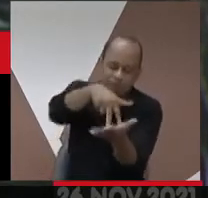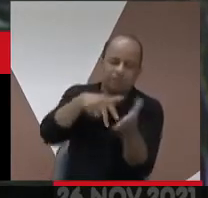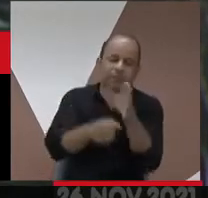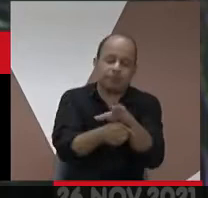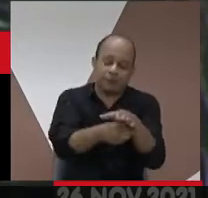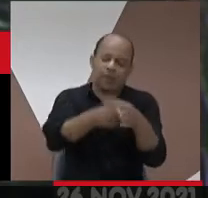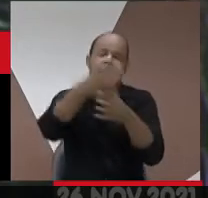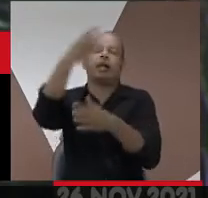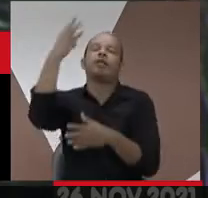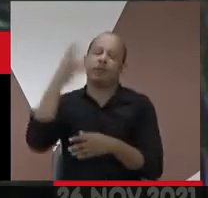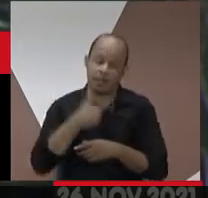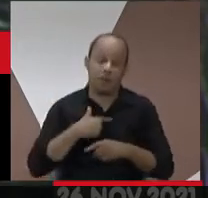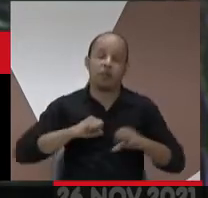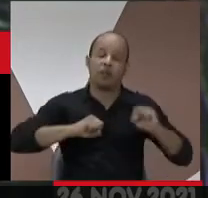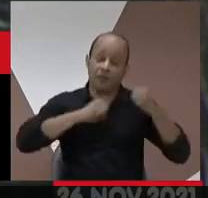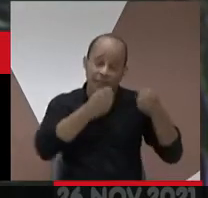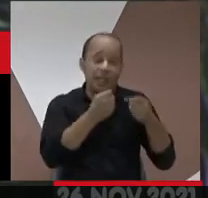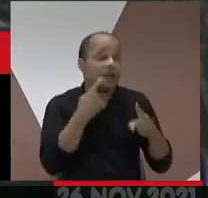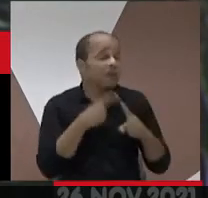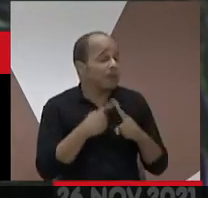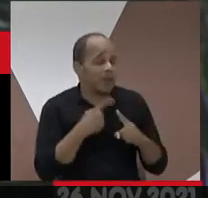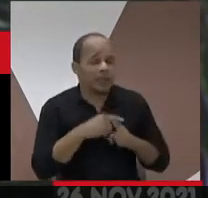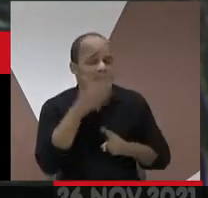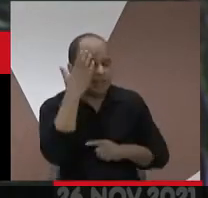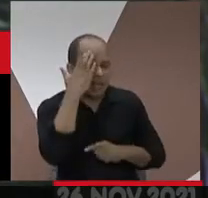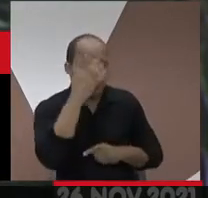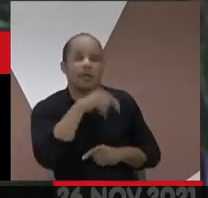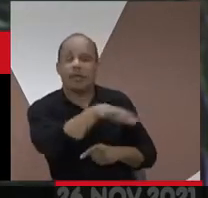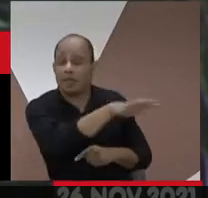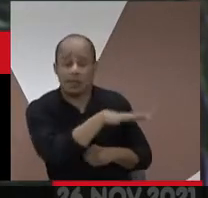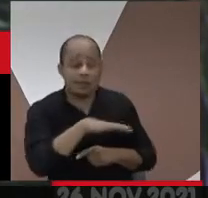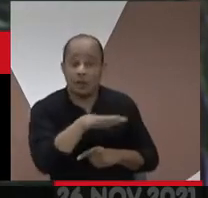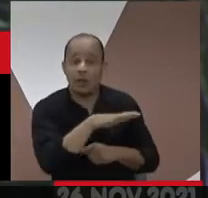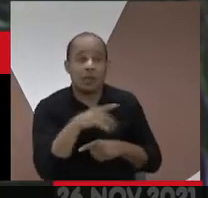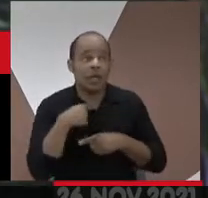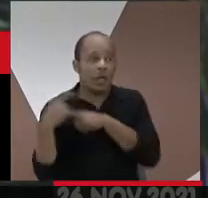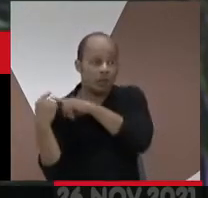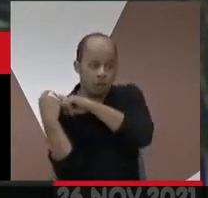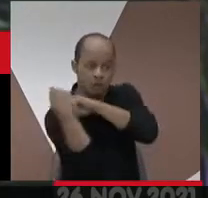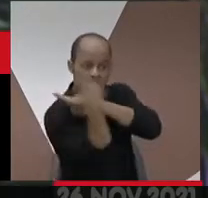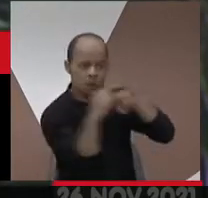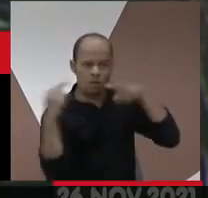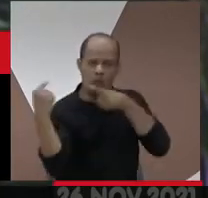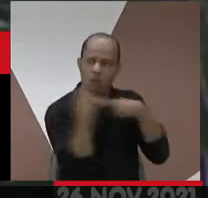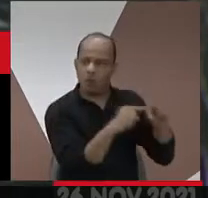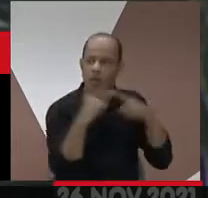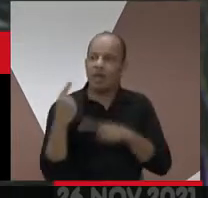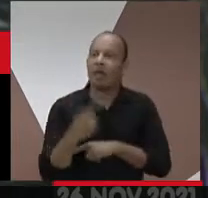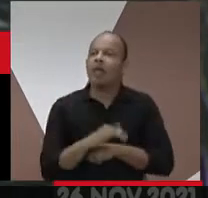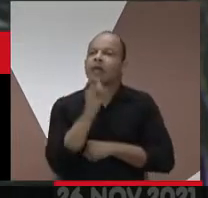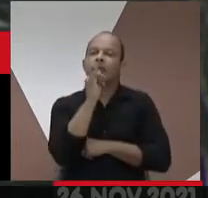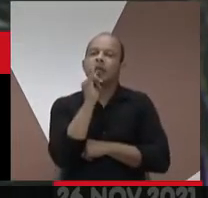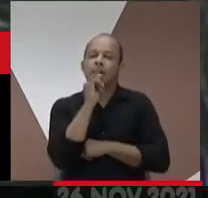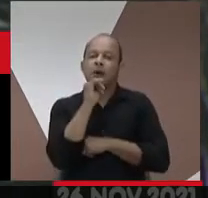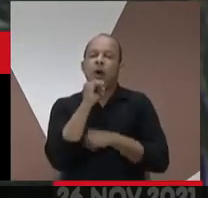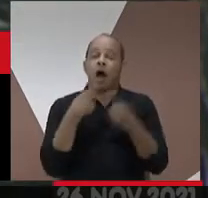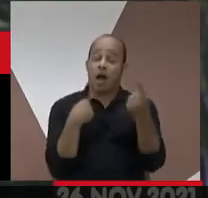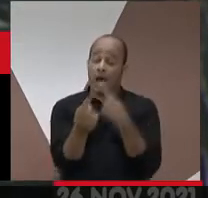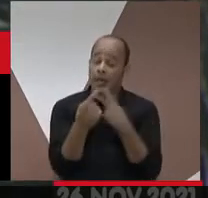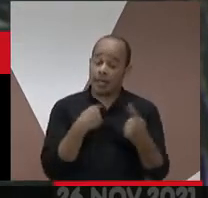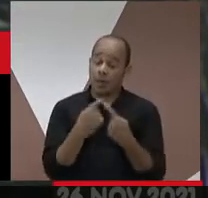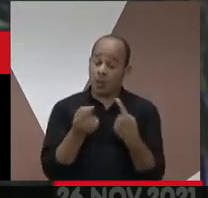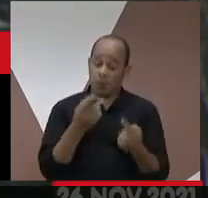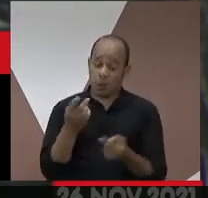a Vargem das Flores nunca foi tão atacada como neste momento. Ela está sendo atacada pelo Rodoanel, ela está sendo